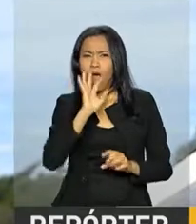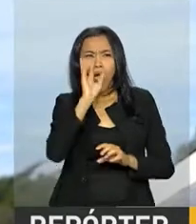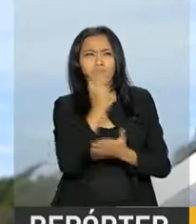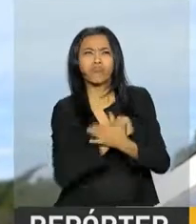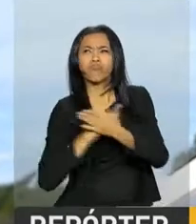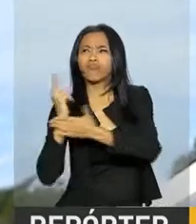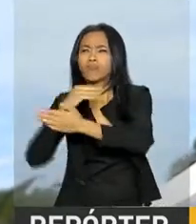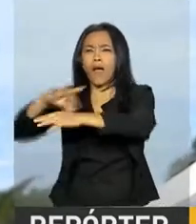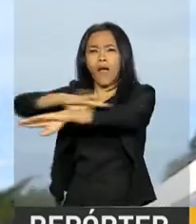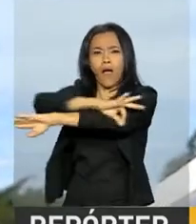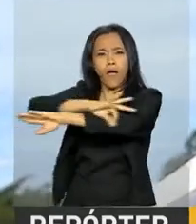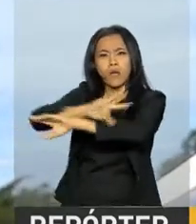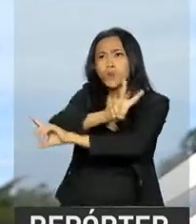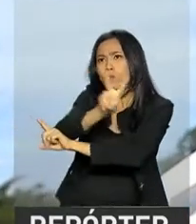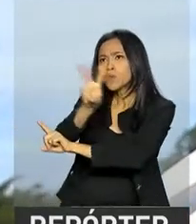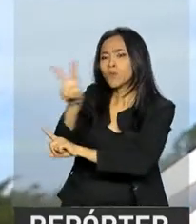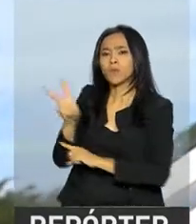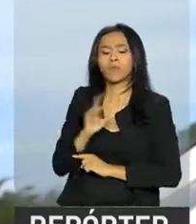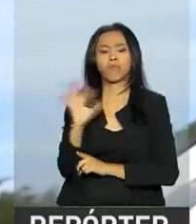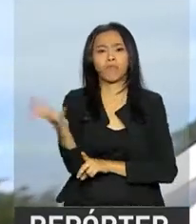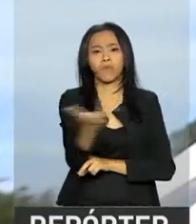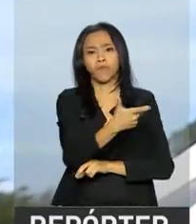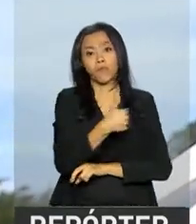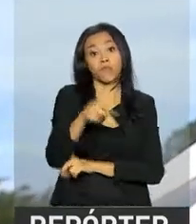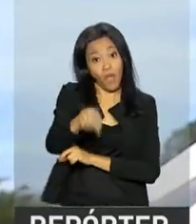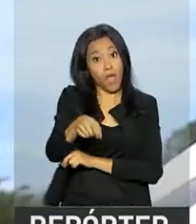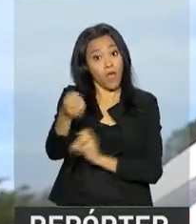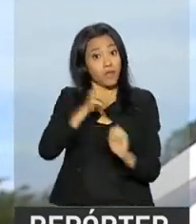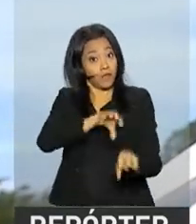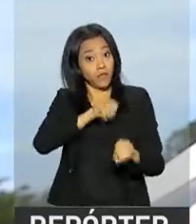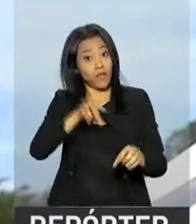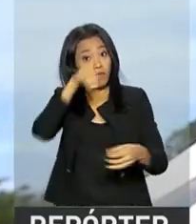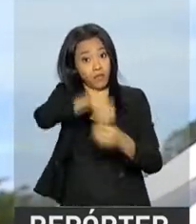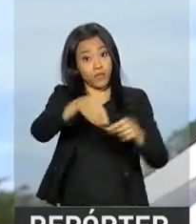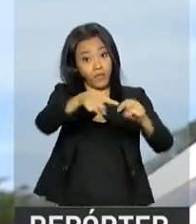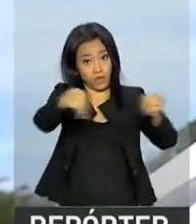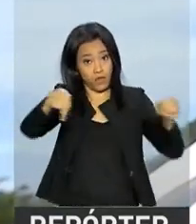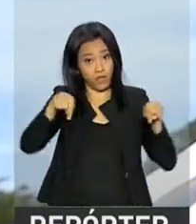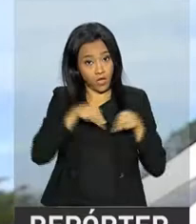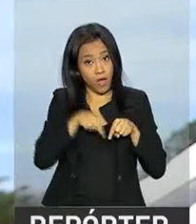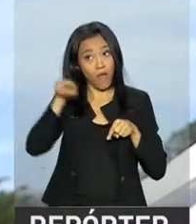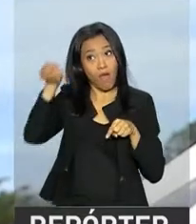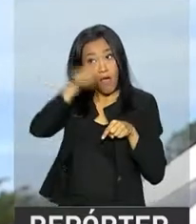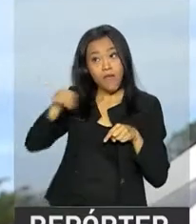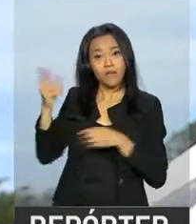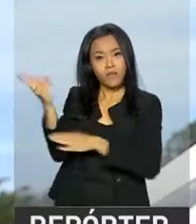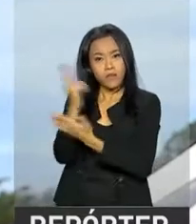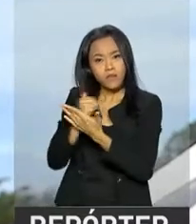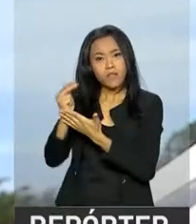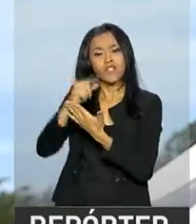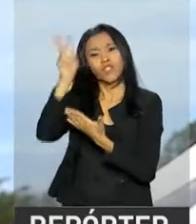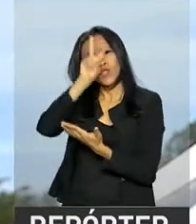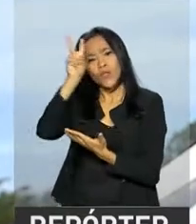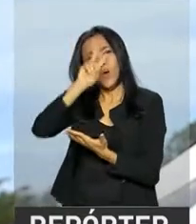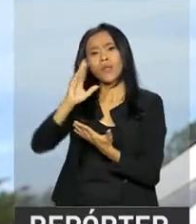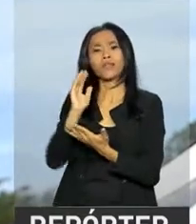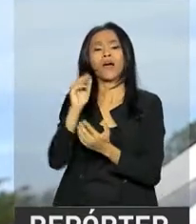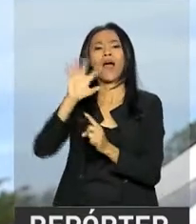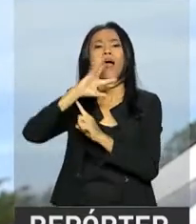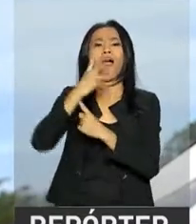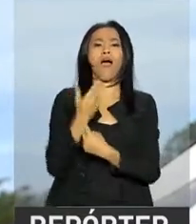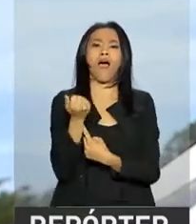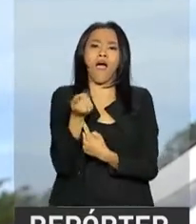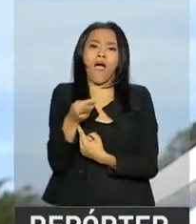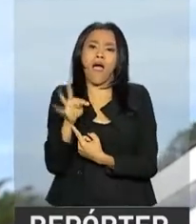maravilhosa na então por escrito vem aqui é tratado em sala de aula essa arquitetura do oscar niemayer nas aulas de história de arte então desviar